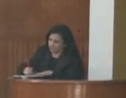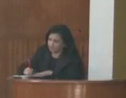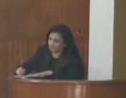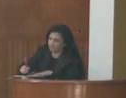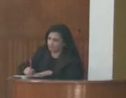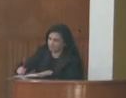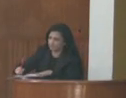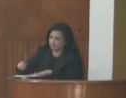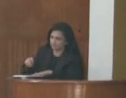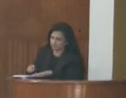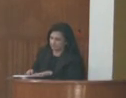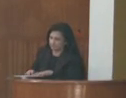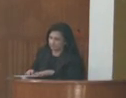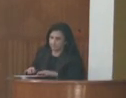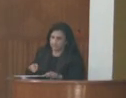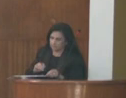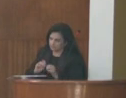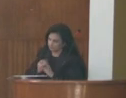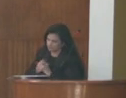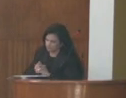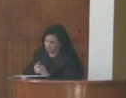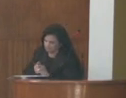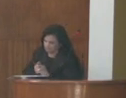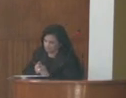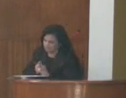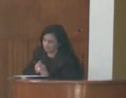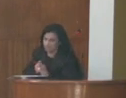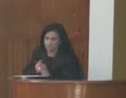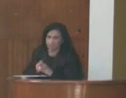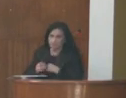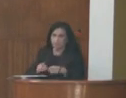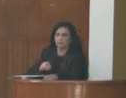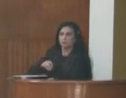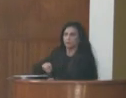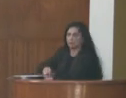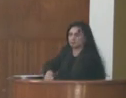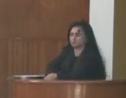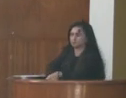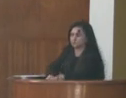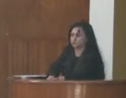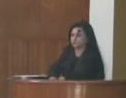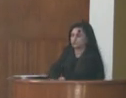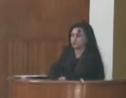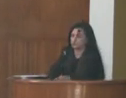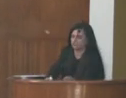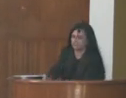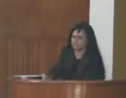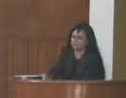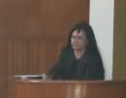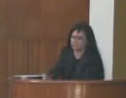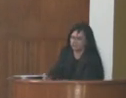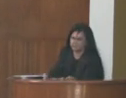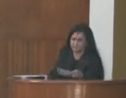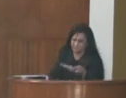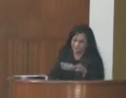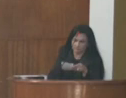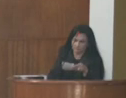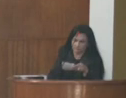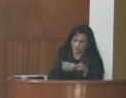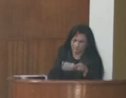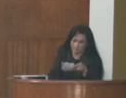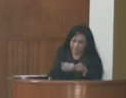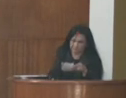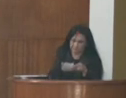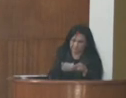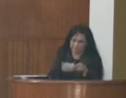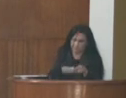do deputado Munir, para comparecer aqui nessa audiência e compartilhar com vocês, o meu papel